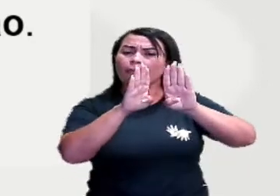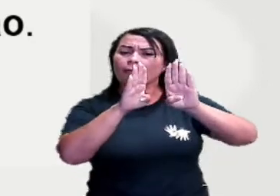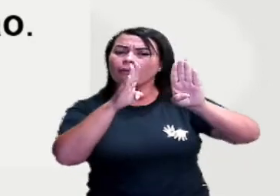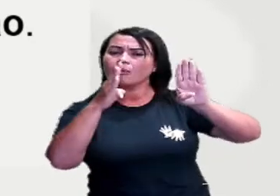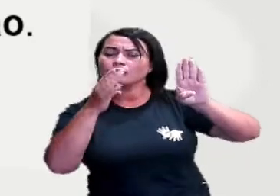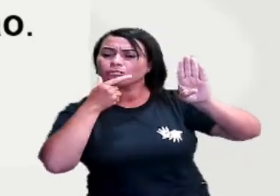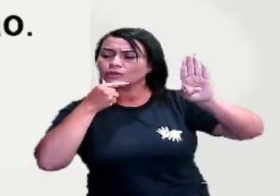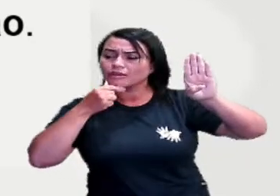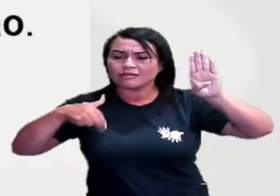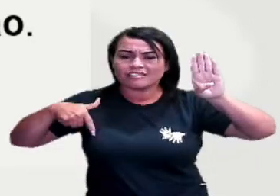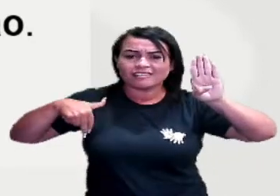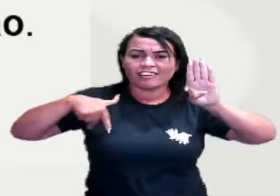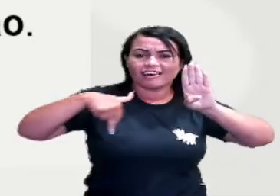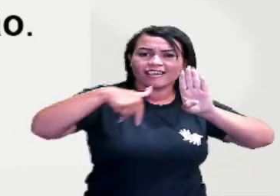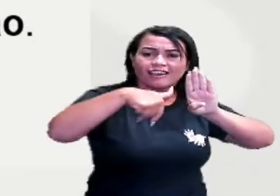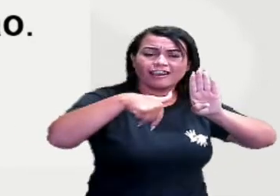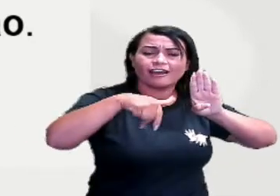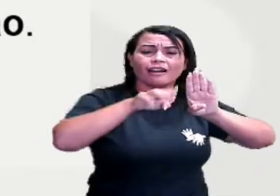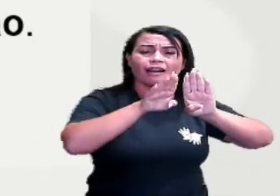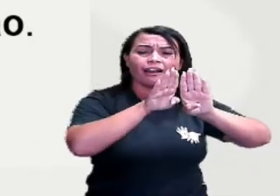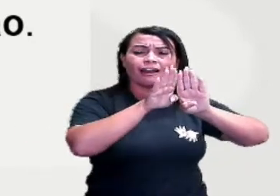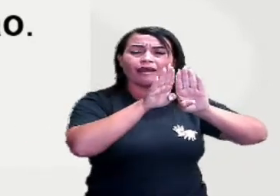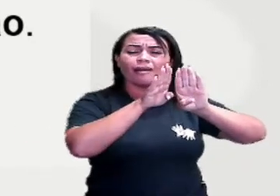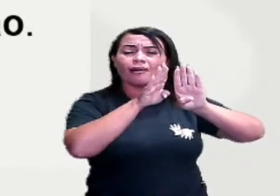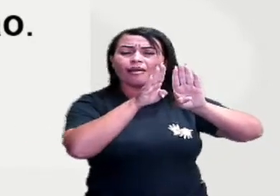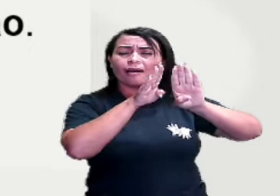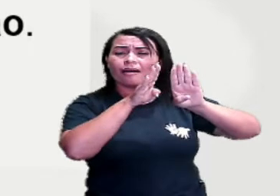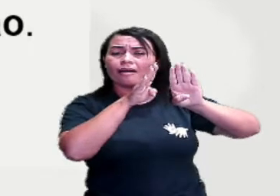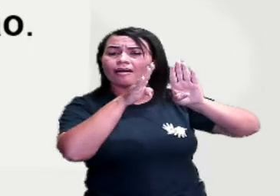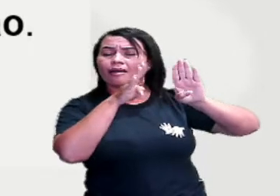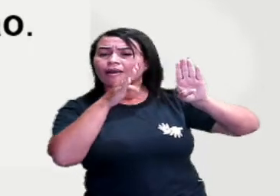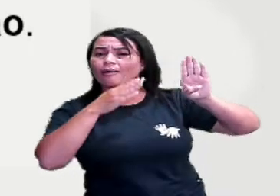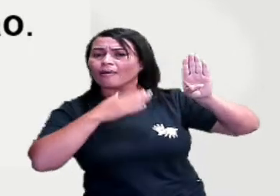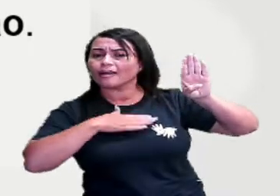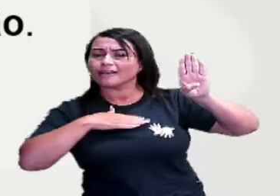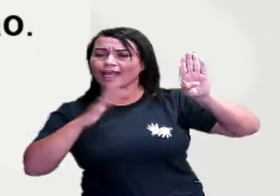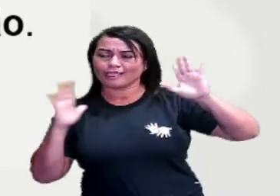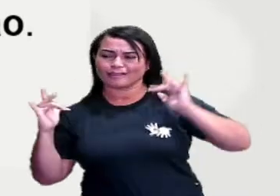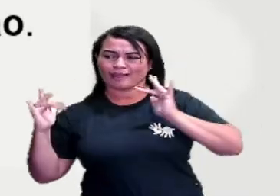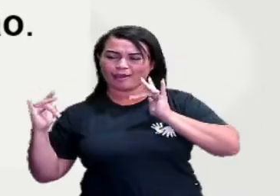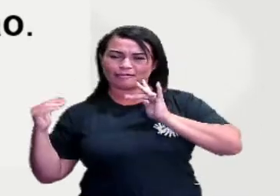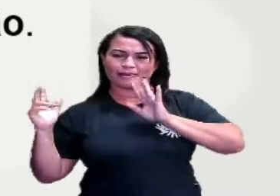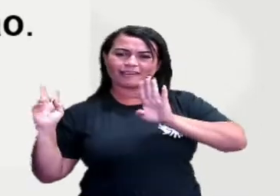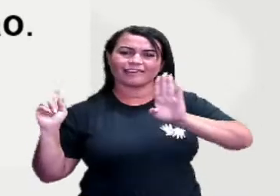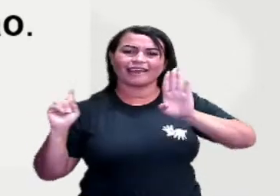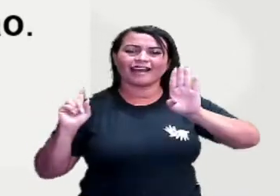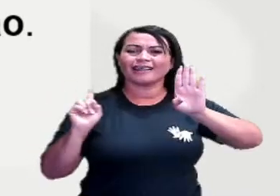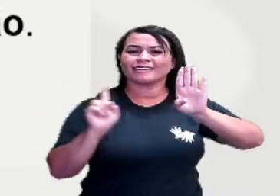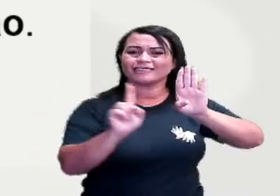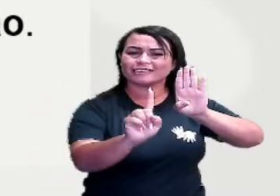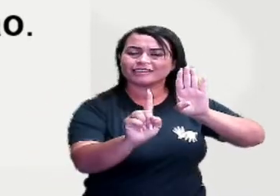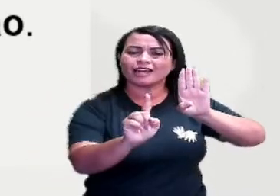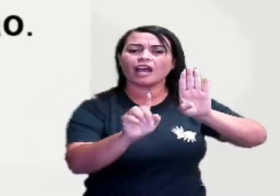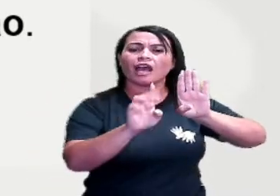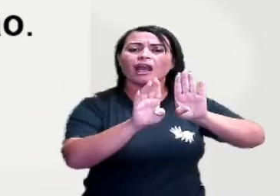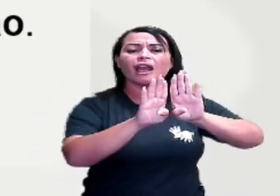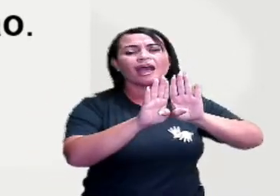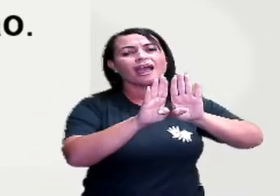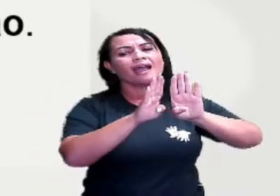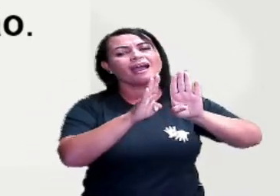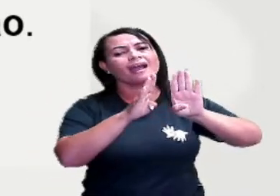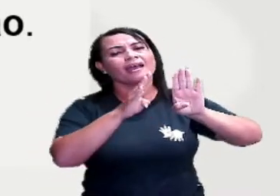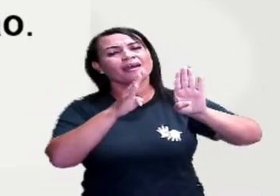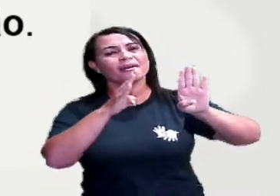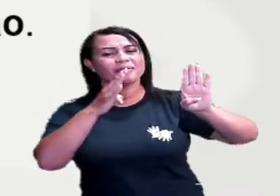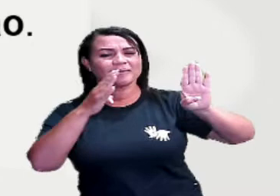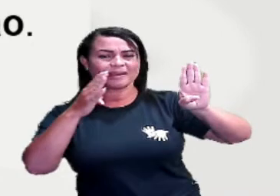o menininho. Eu abro bem com cuidado para passar o namorado. Eu abro bem